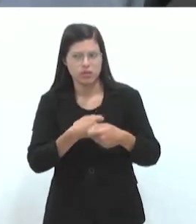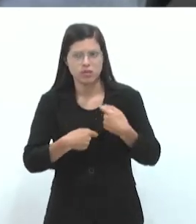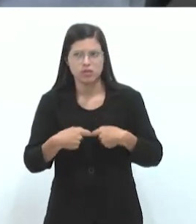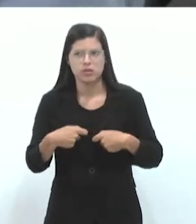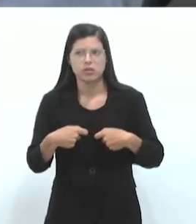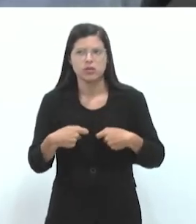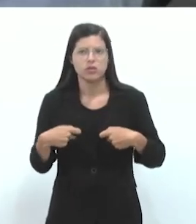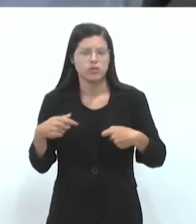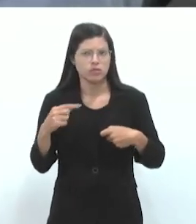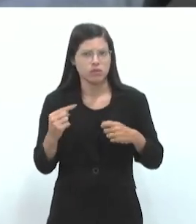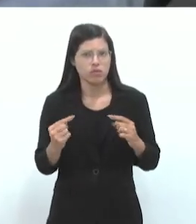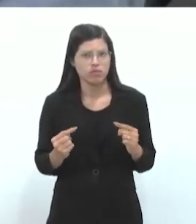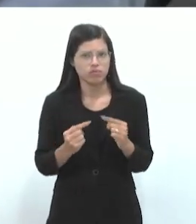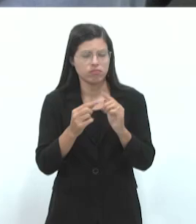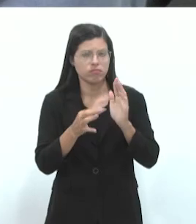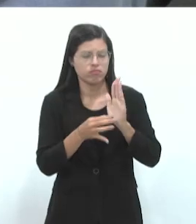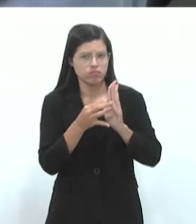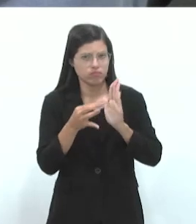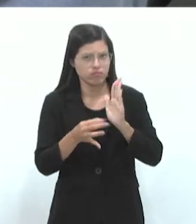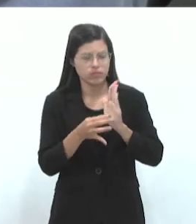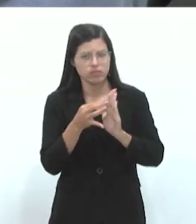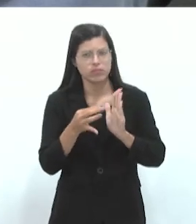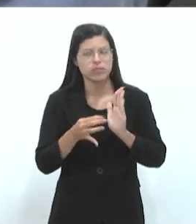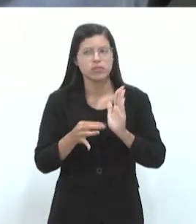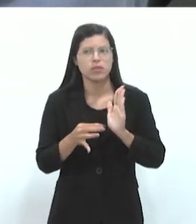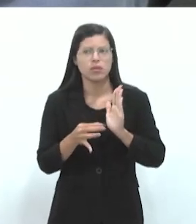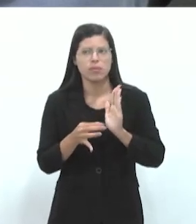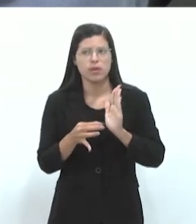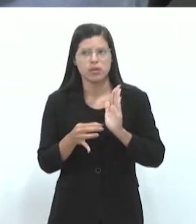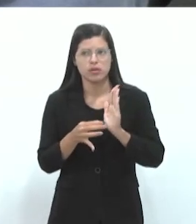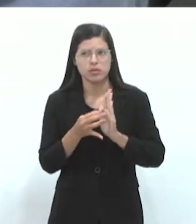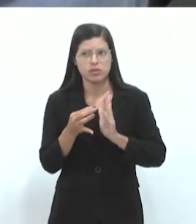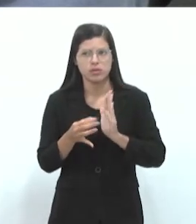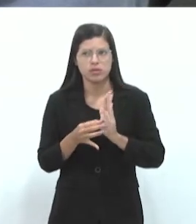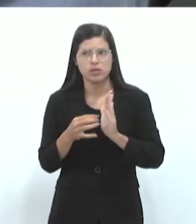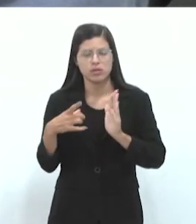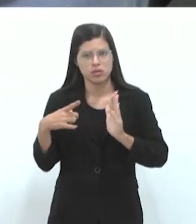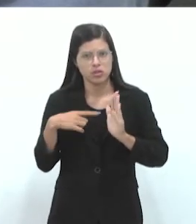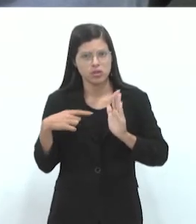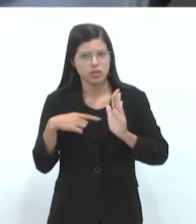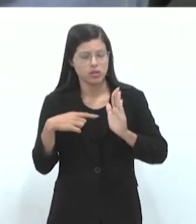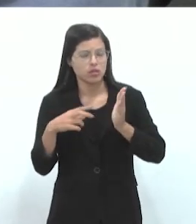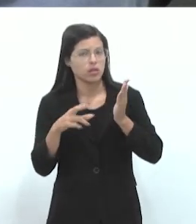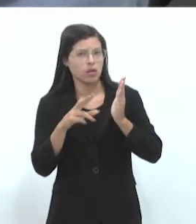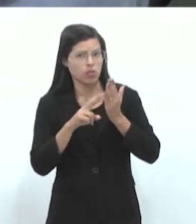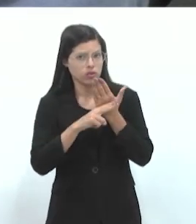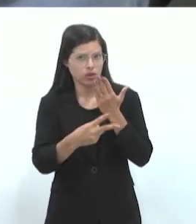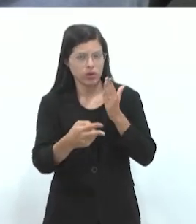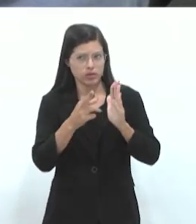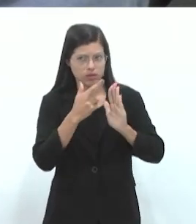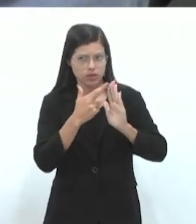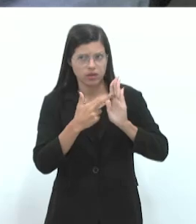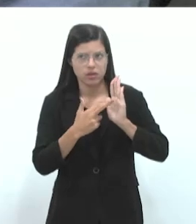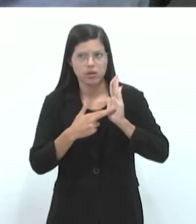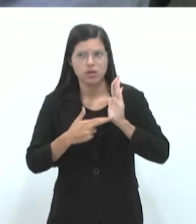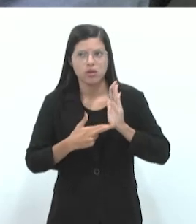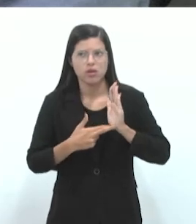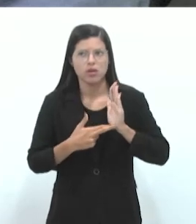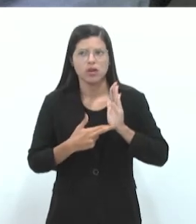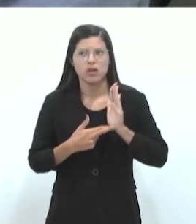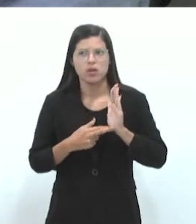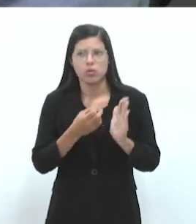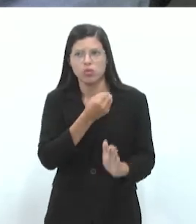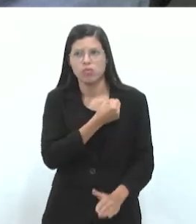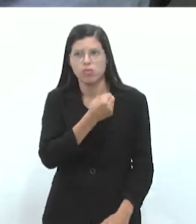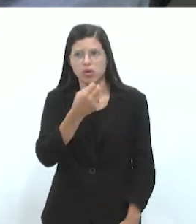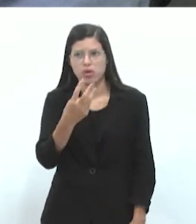com o ilustre parecerista quanto à necessidade de se atribuir efeitos normativos ao parecer tal, nos termos do enunciado número